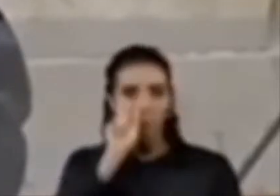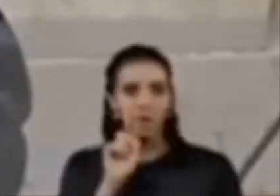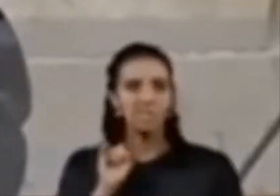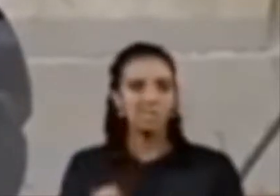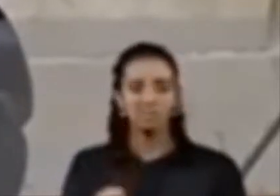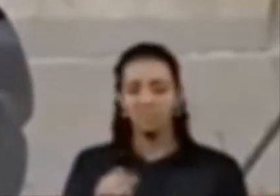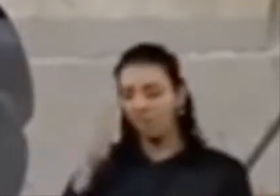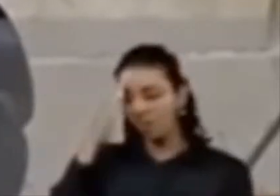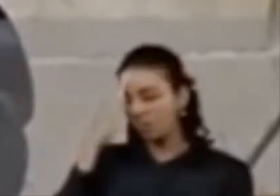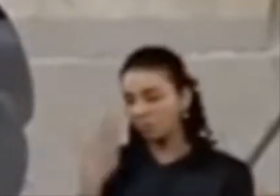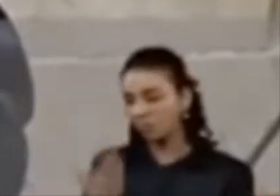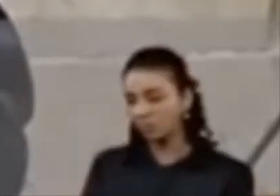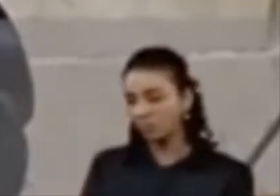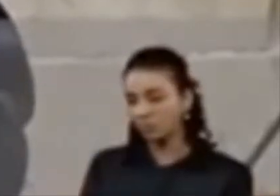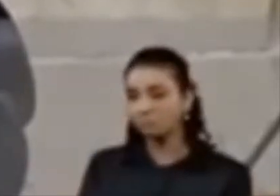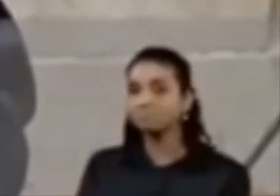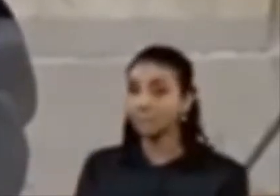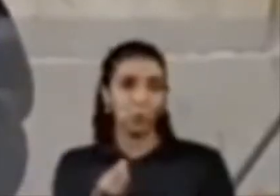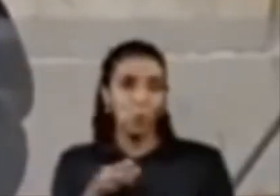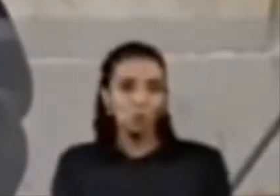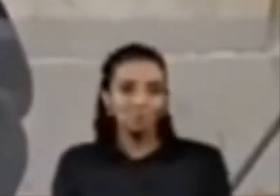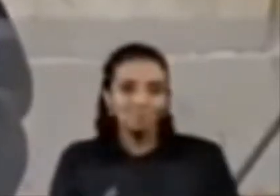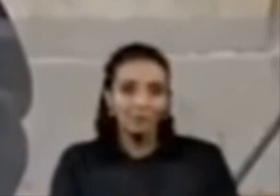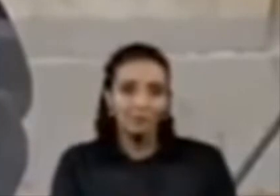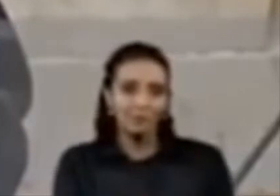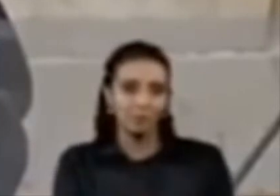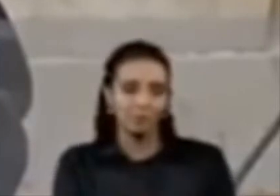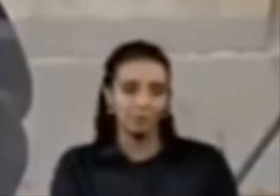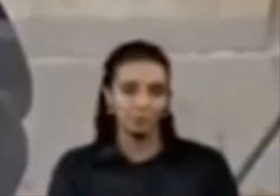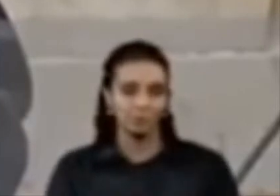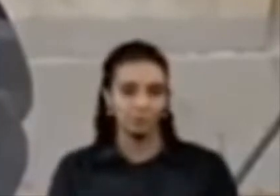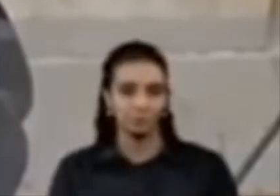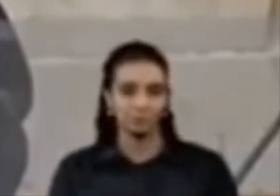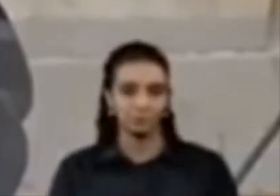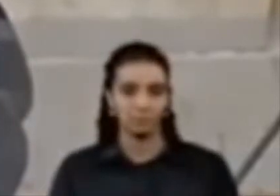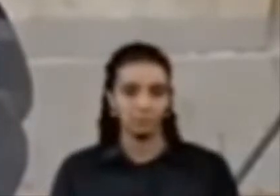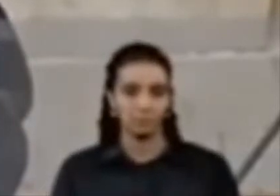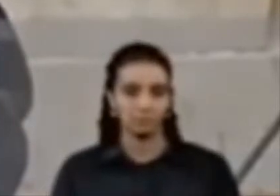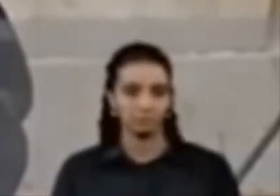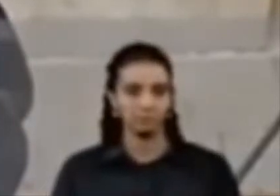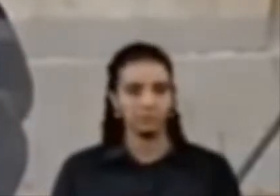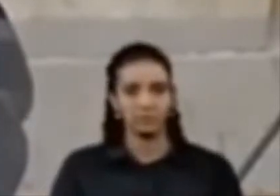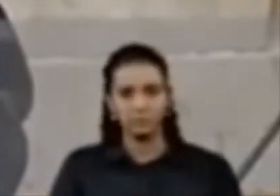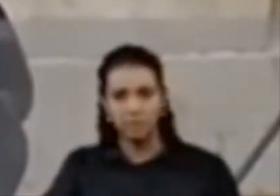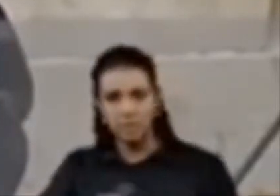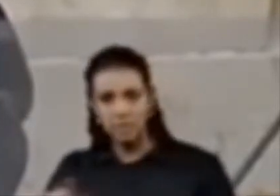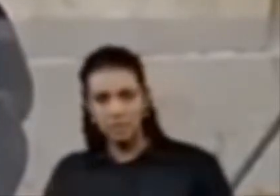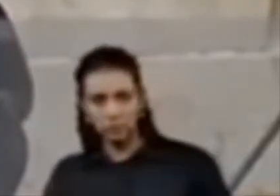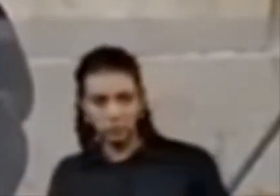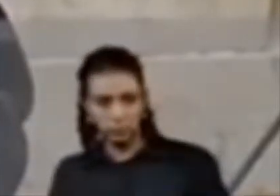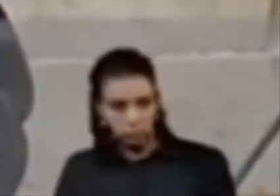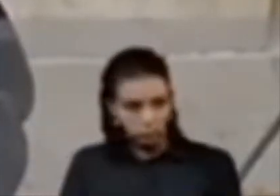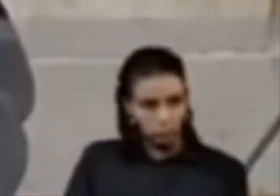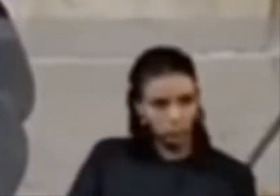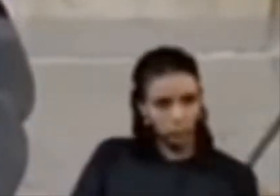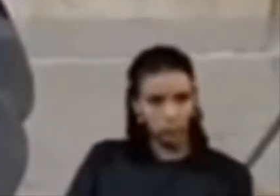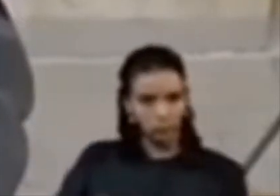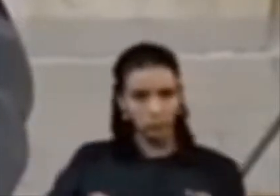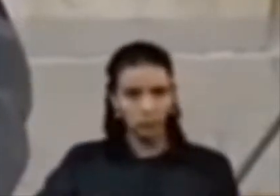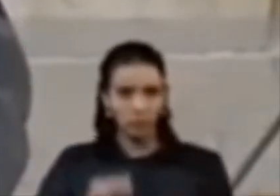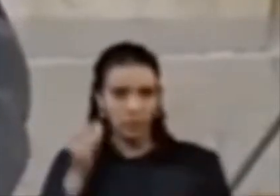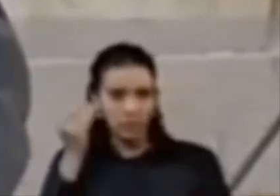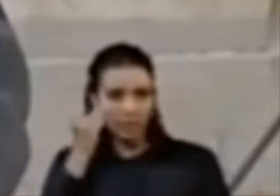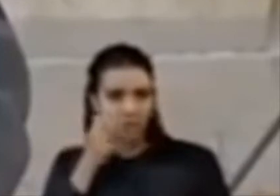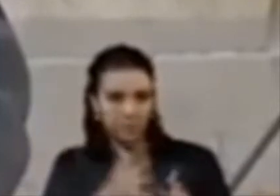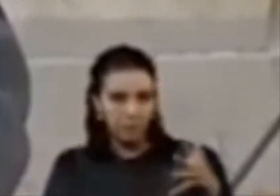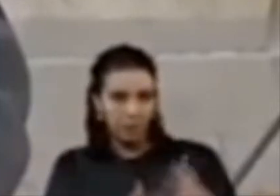em relação ao próprio processo. Não faltam forças obscuras empenhadas em sabotá-la, e